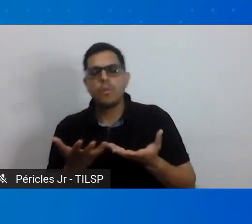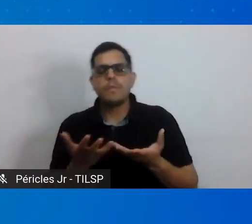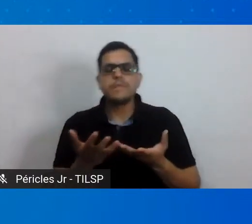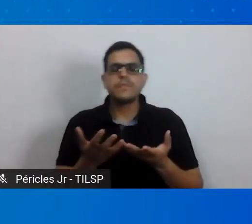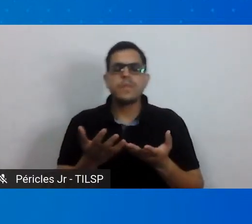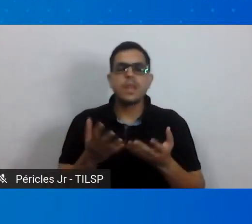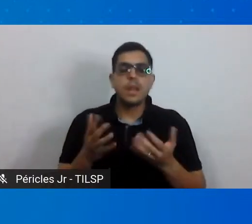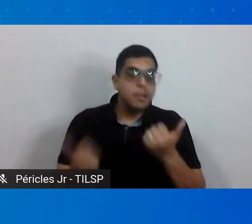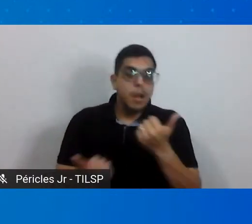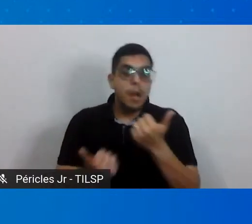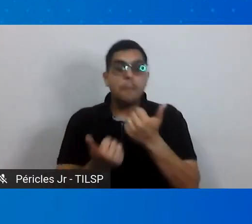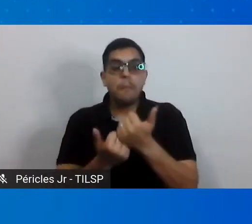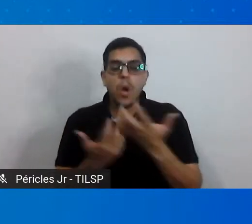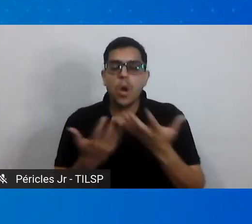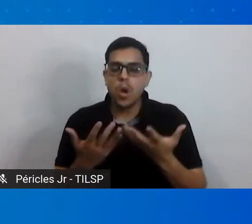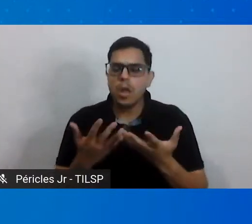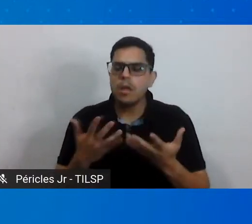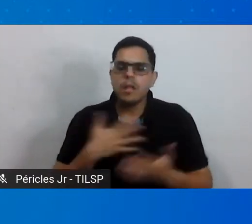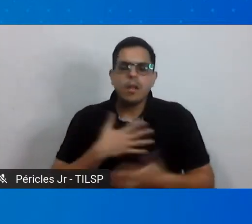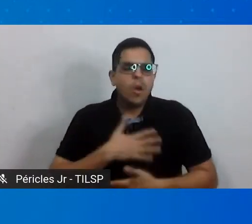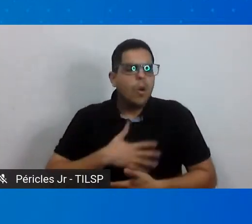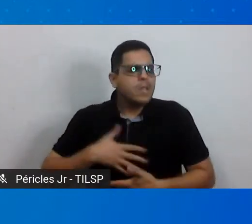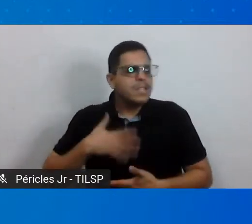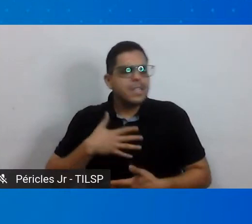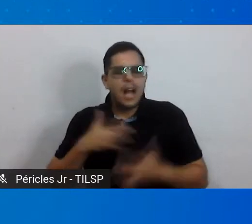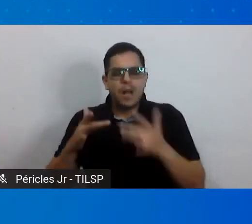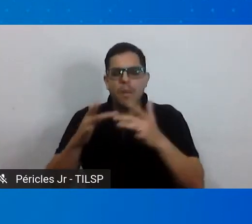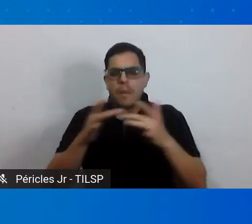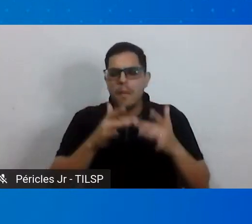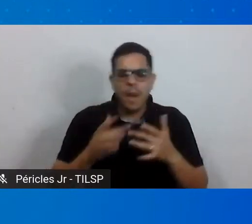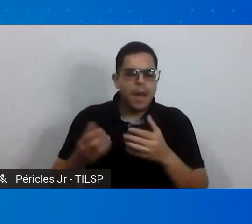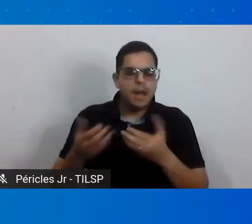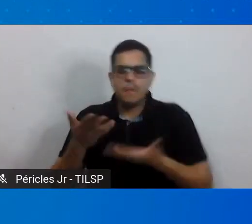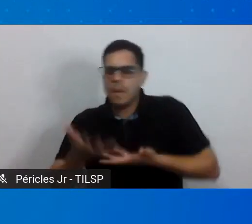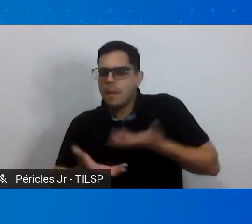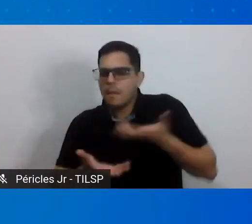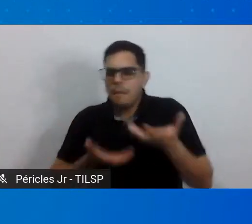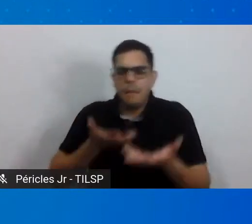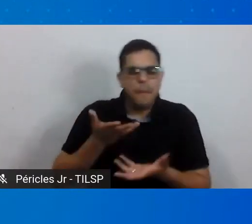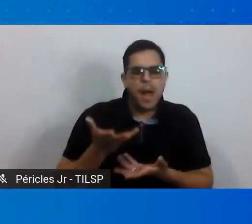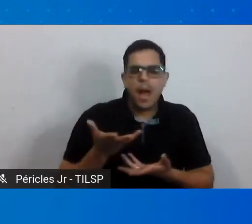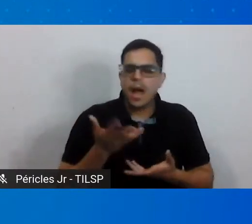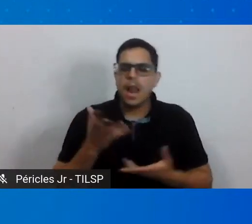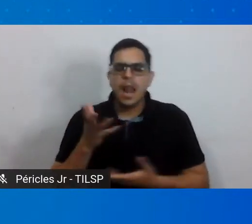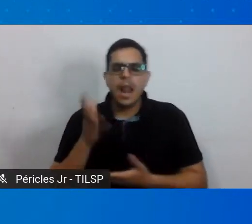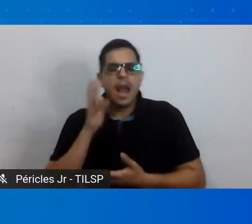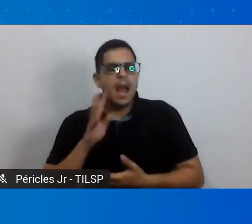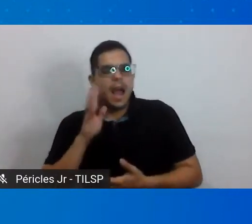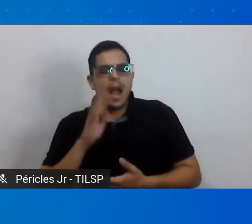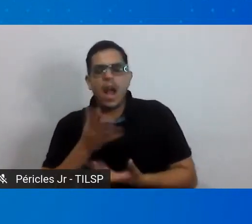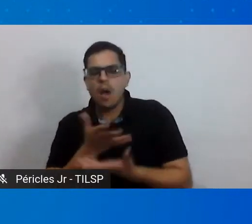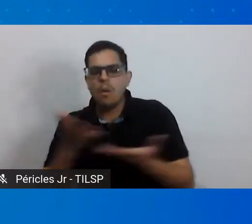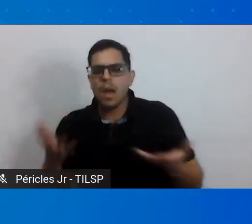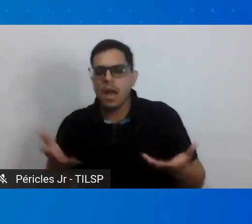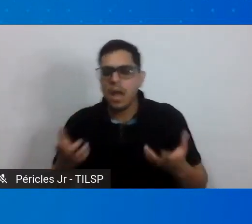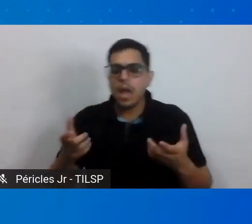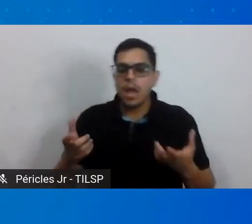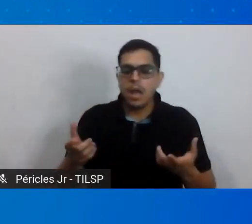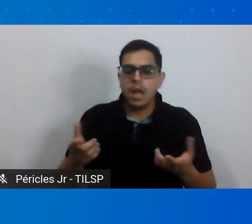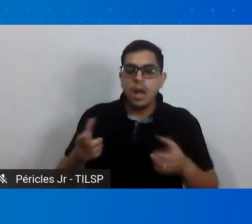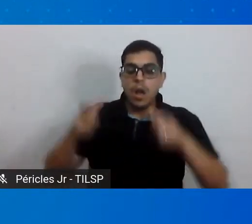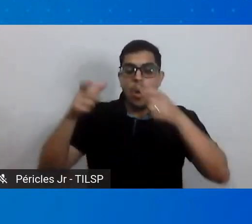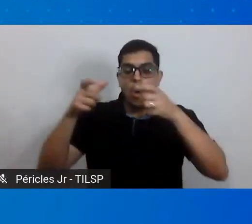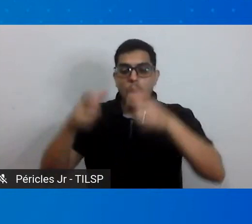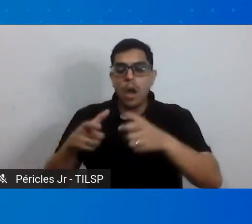por ter esses conhecimentos partilhados divulgados e não fechados em um livro fechados